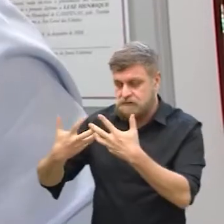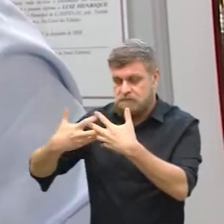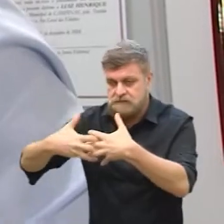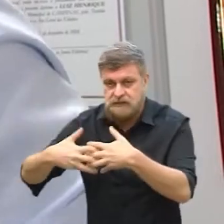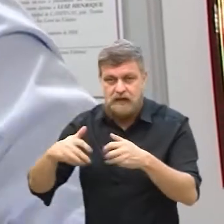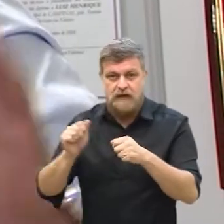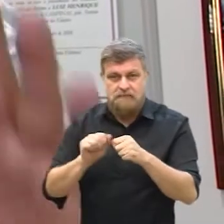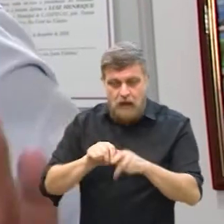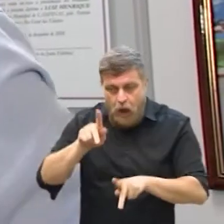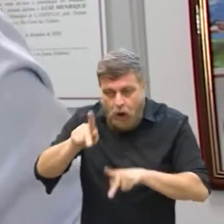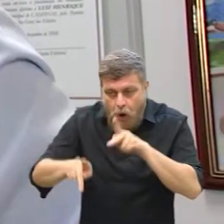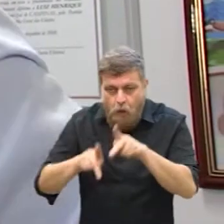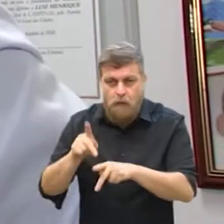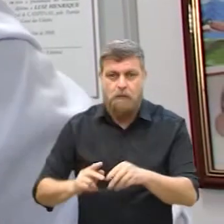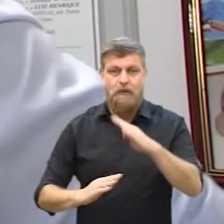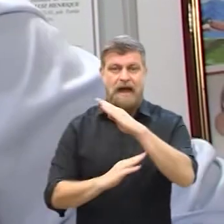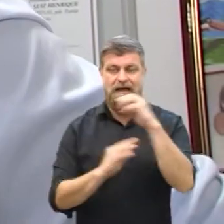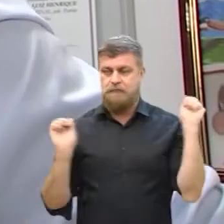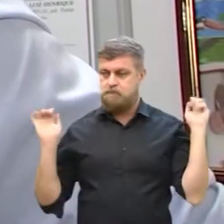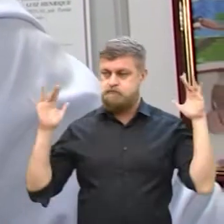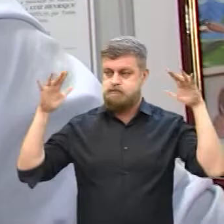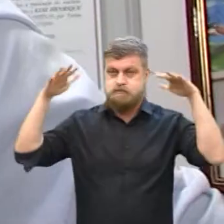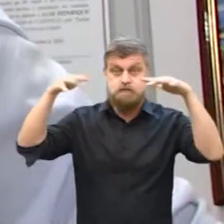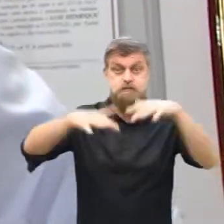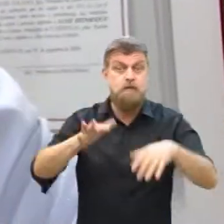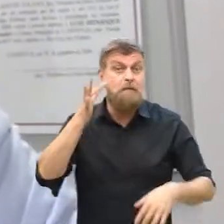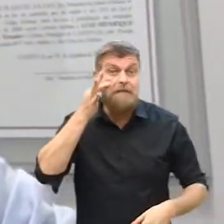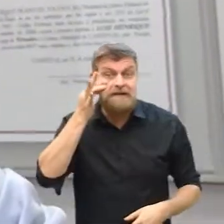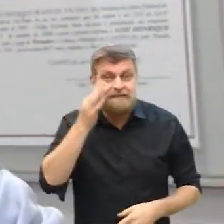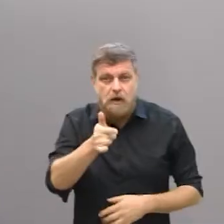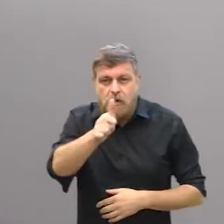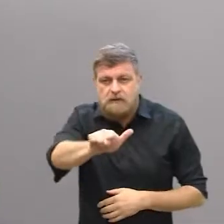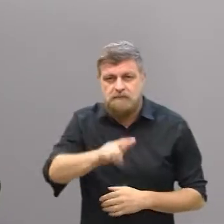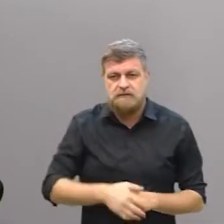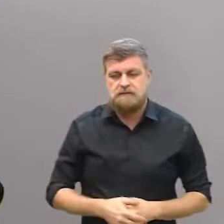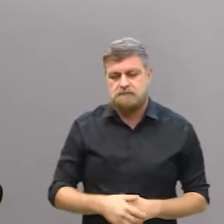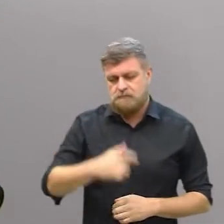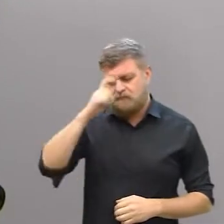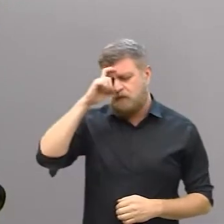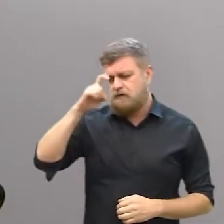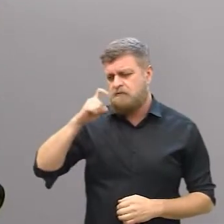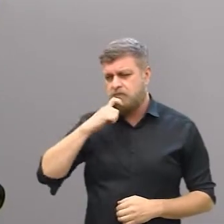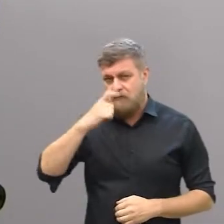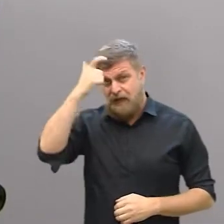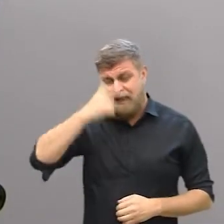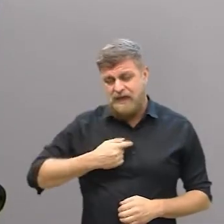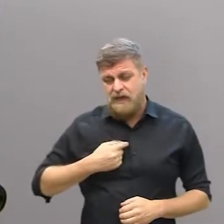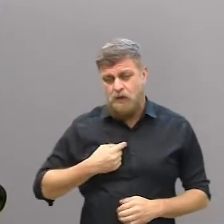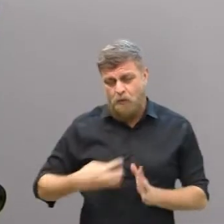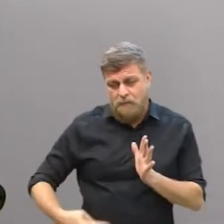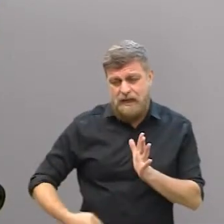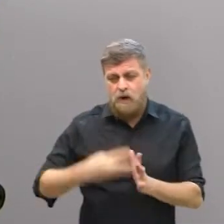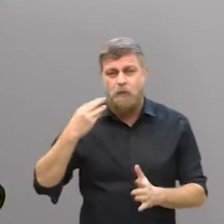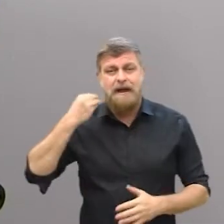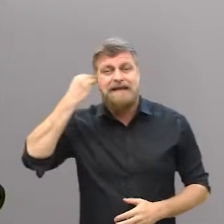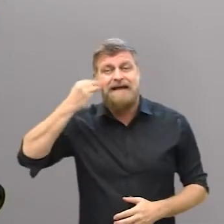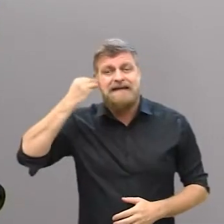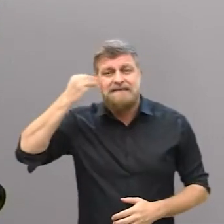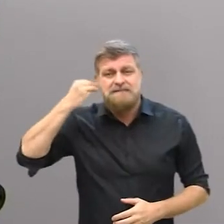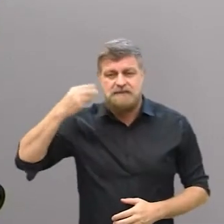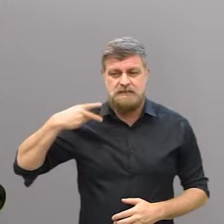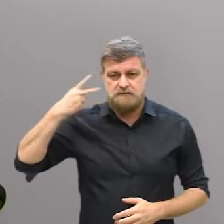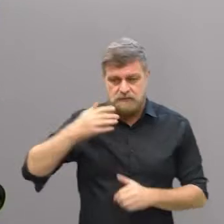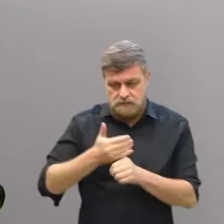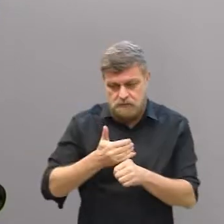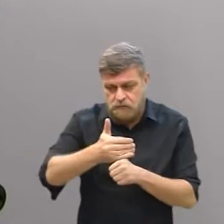essencial poderia trazer a população de volta à Câmara Municipal de Campinas. Estou com muita tranquilidade para dizer, eu estou no meu 4º mandato e